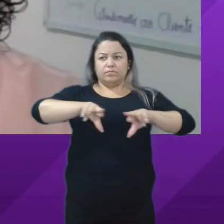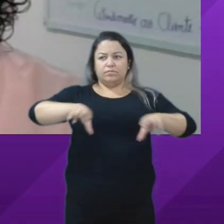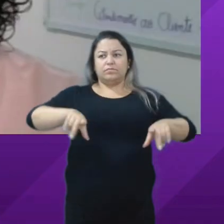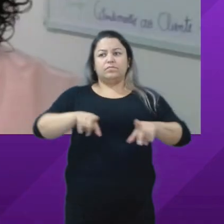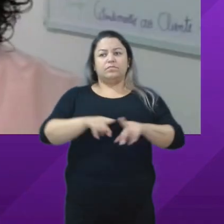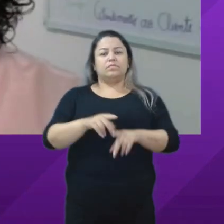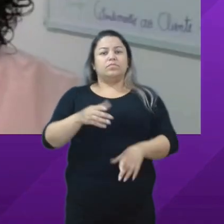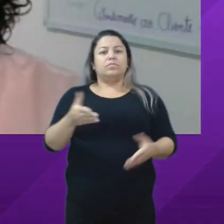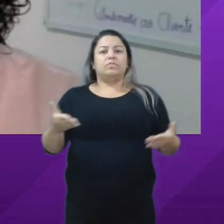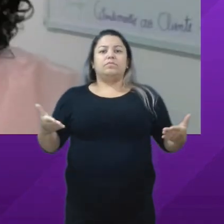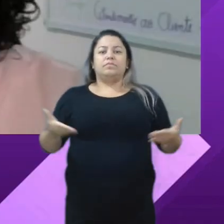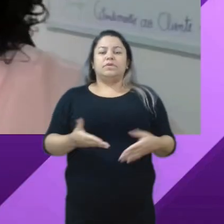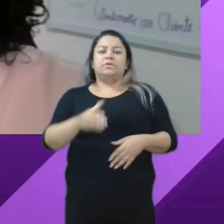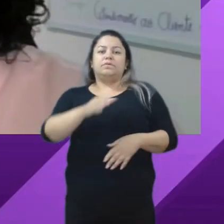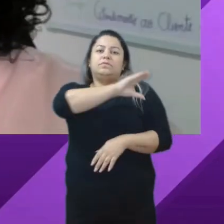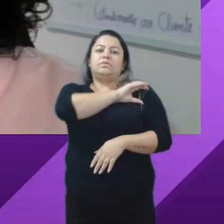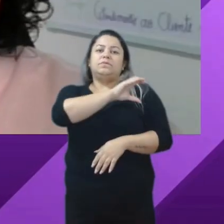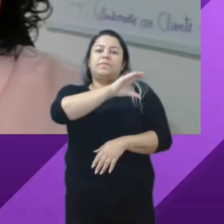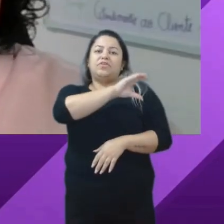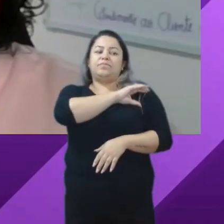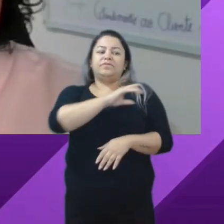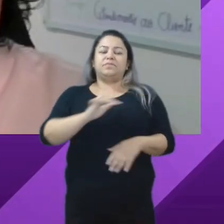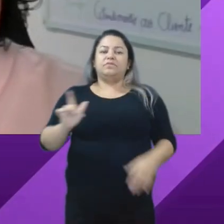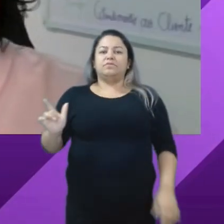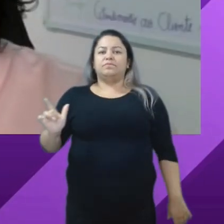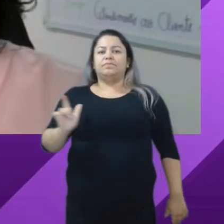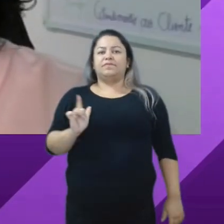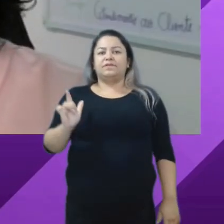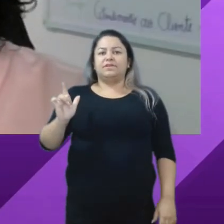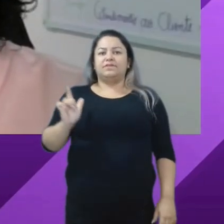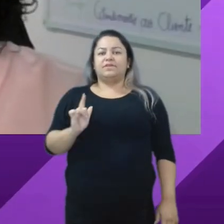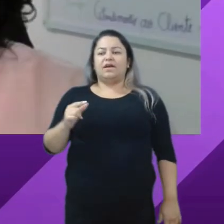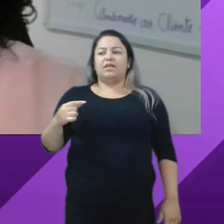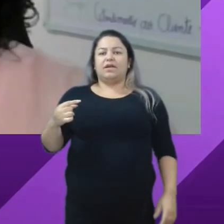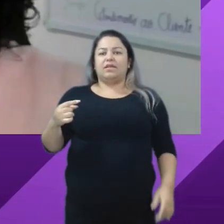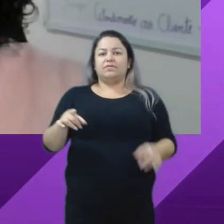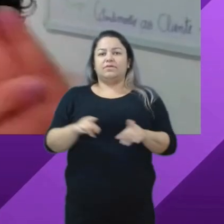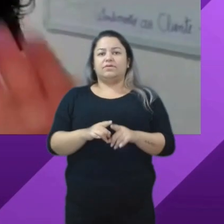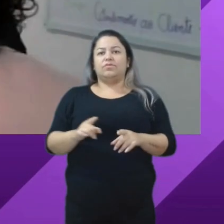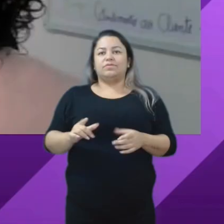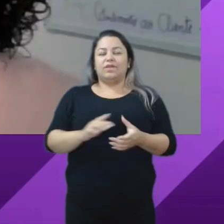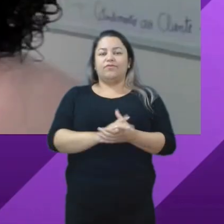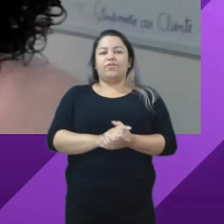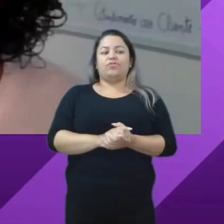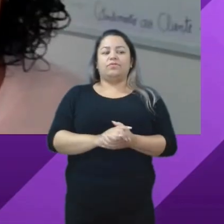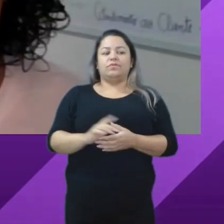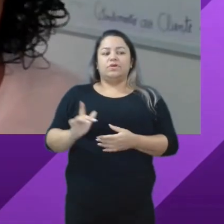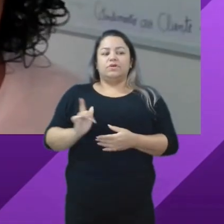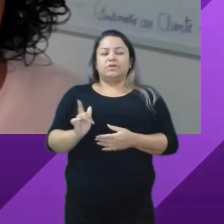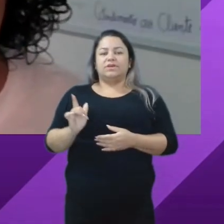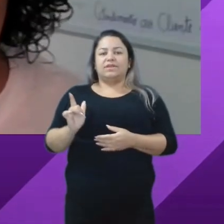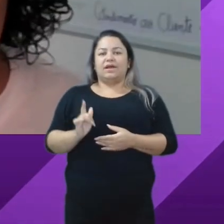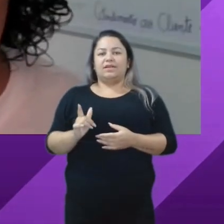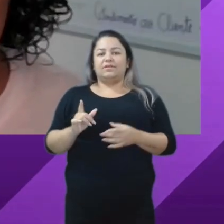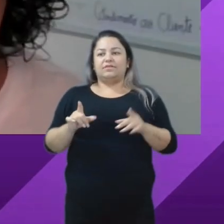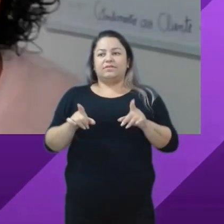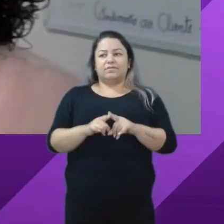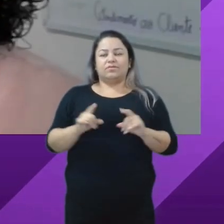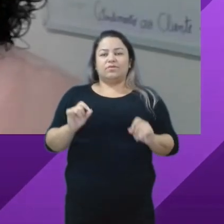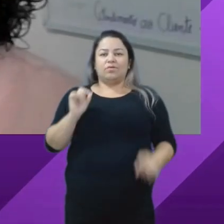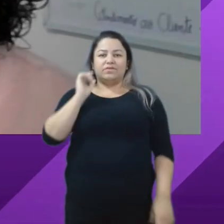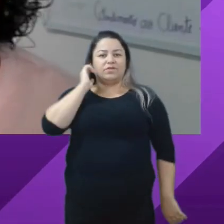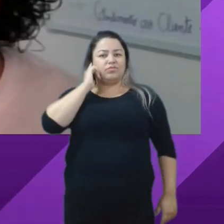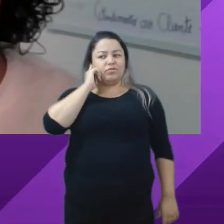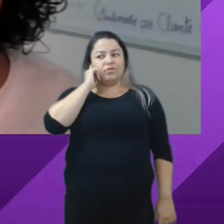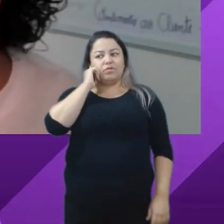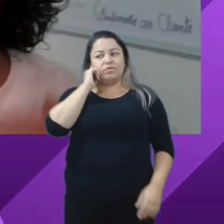coordenadora do projeto Elas por Elas, né, coordenei aí a 4ª edição do projeto, mas acompanho o projeto desde o seu nascimento,